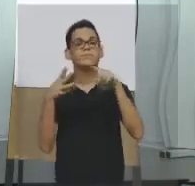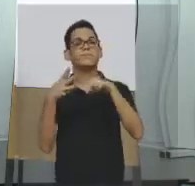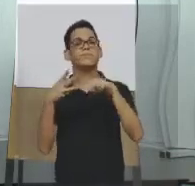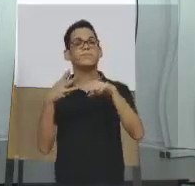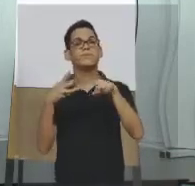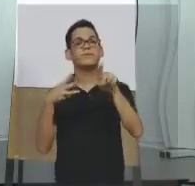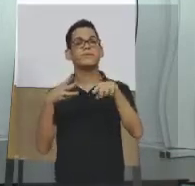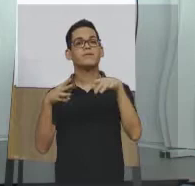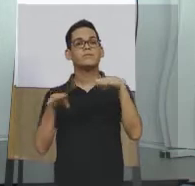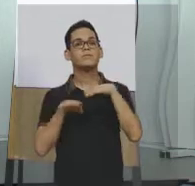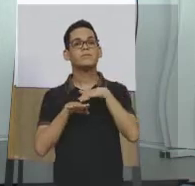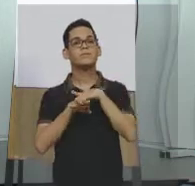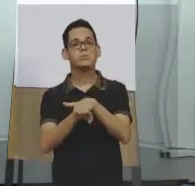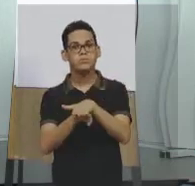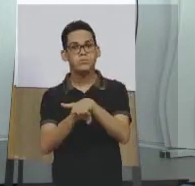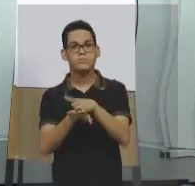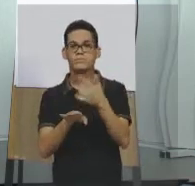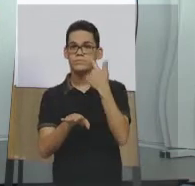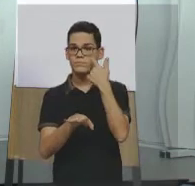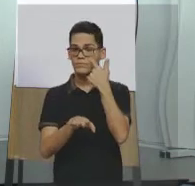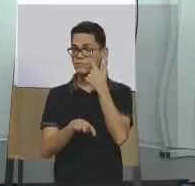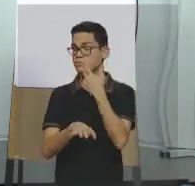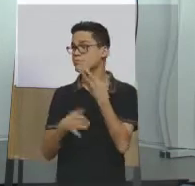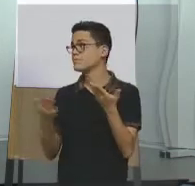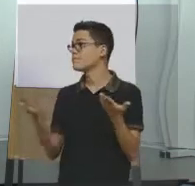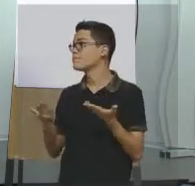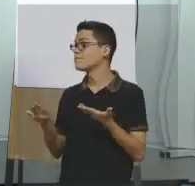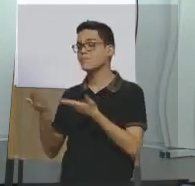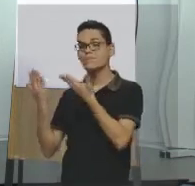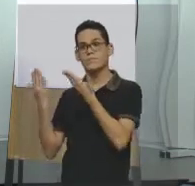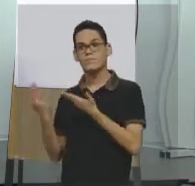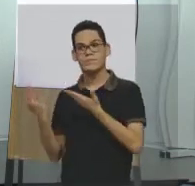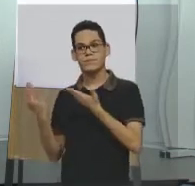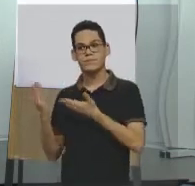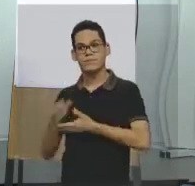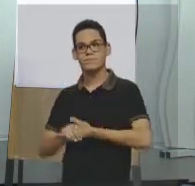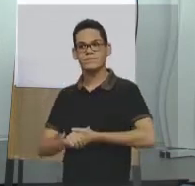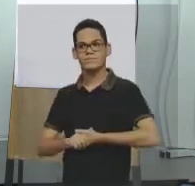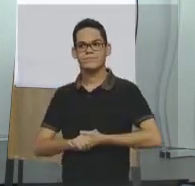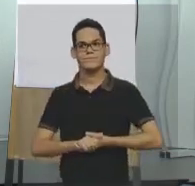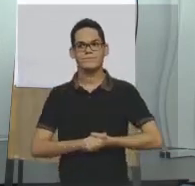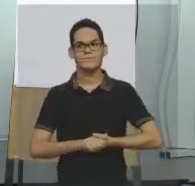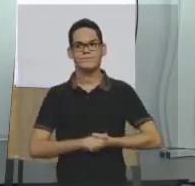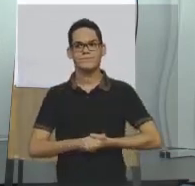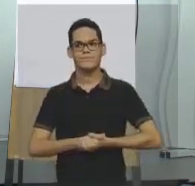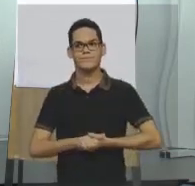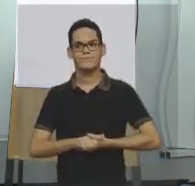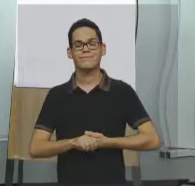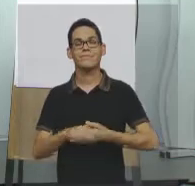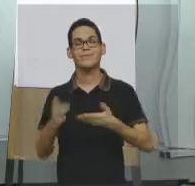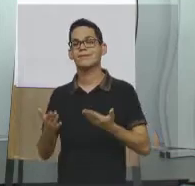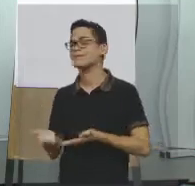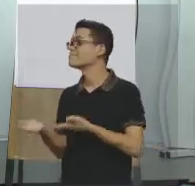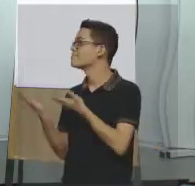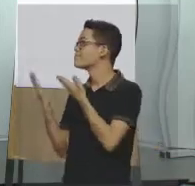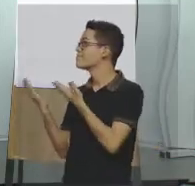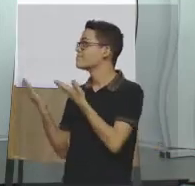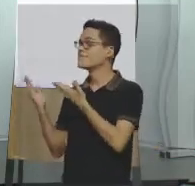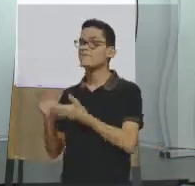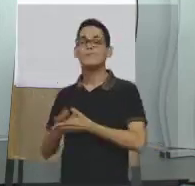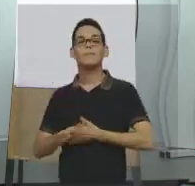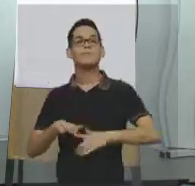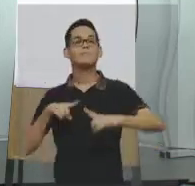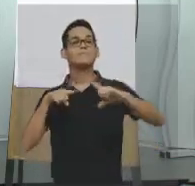de deslizamento. Agora vamos olhar com mais cuidado aqui nesse nosso mapa aqui. Bom, essas